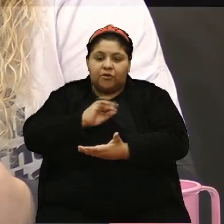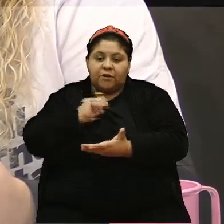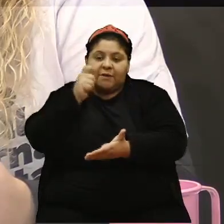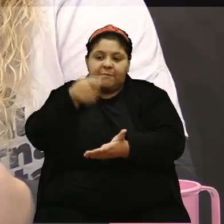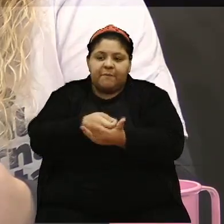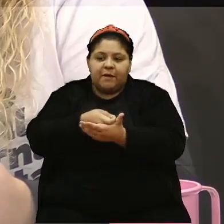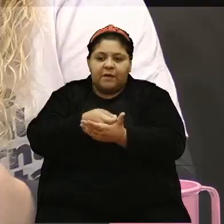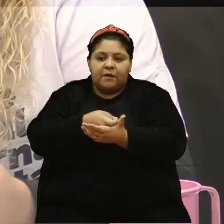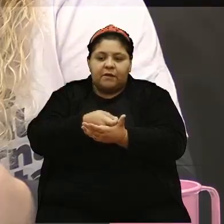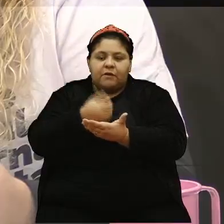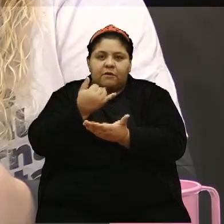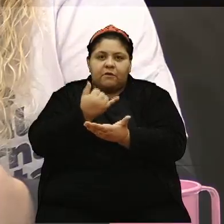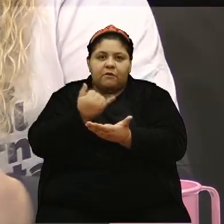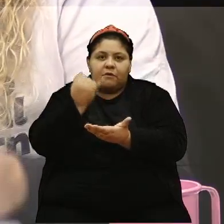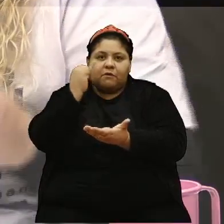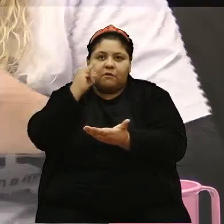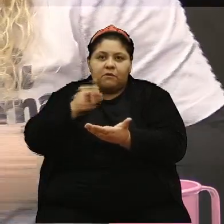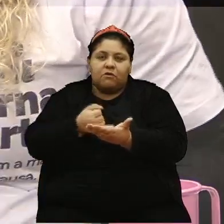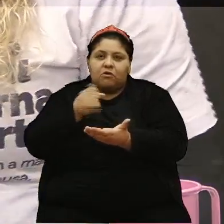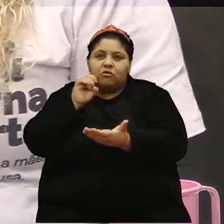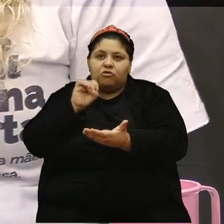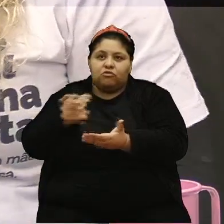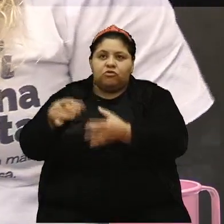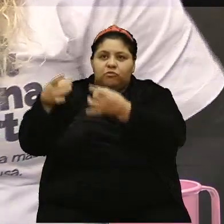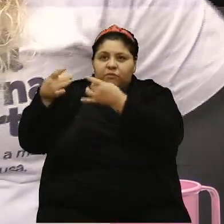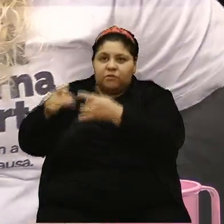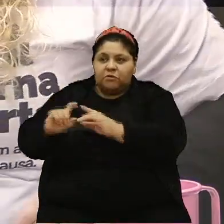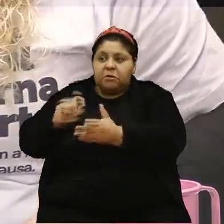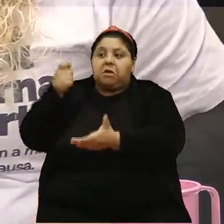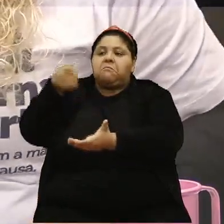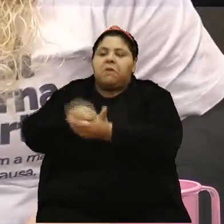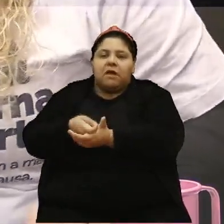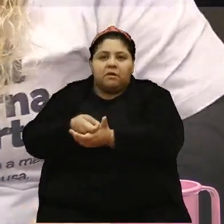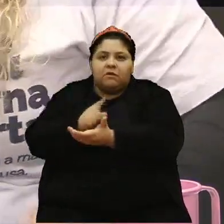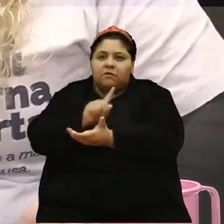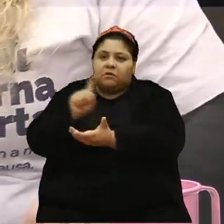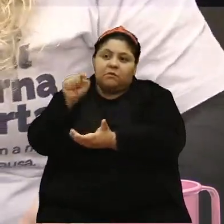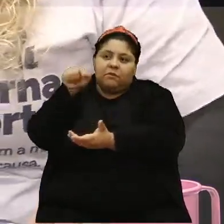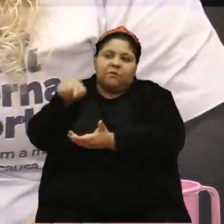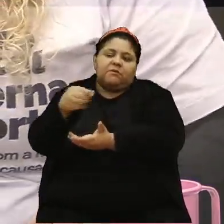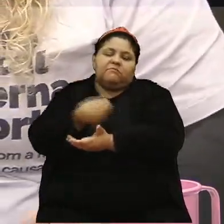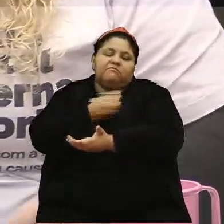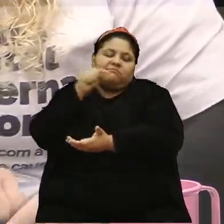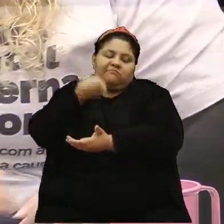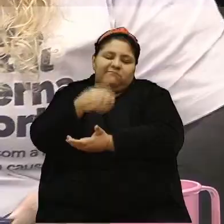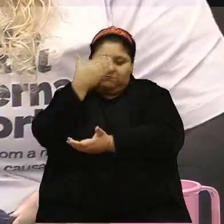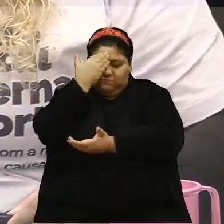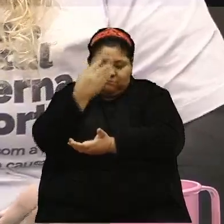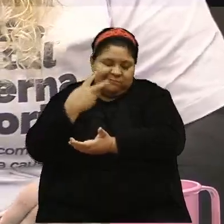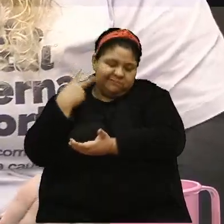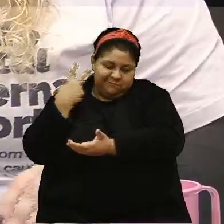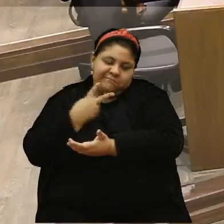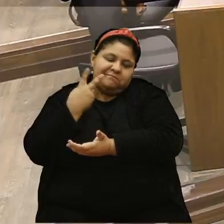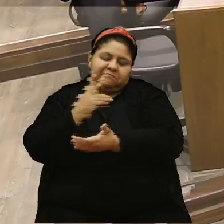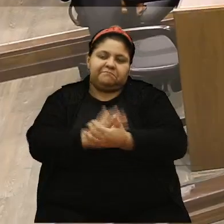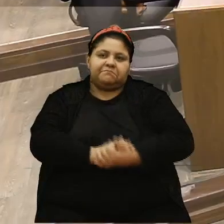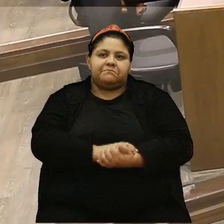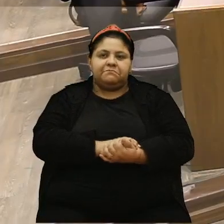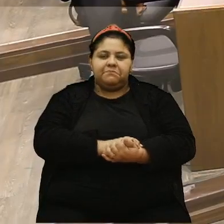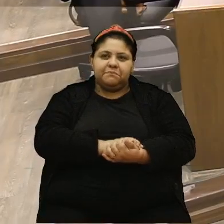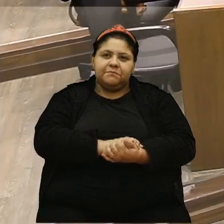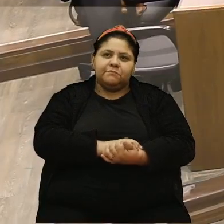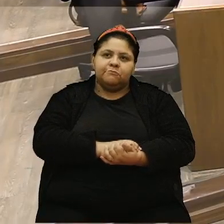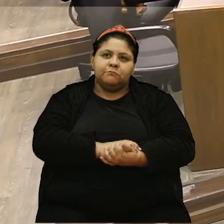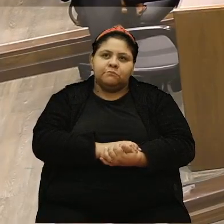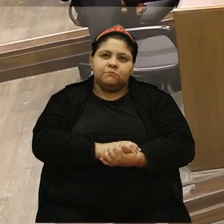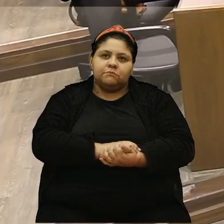imposto simplesmente para prejudicar aqueles que pagam imposto. Não é para isso que nós estamos aqui. Obrigado, vereador. Obrigado, vereador